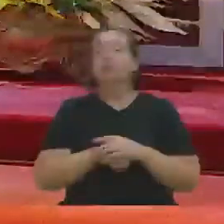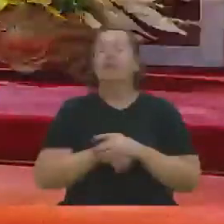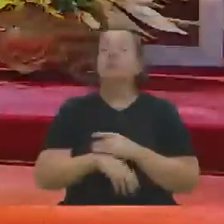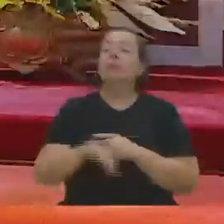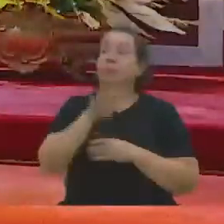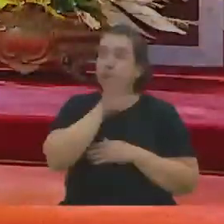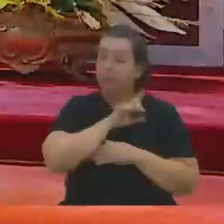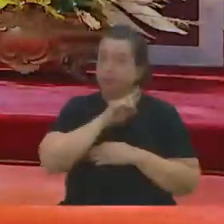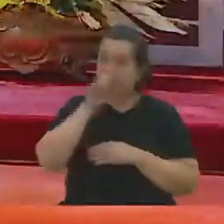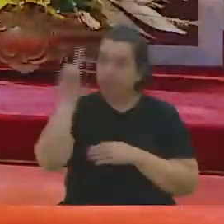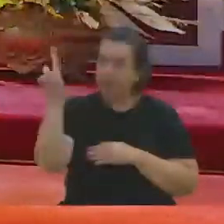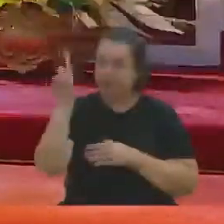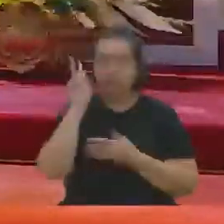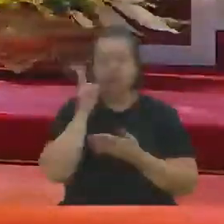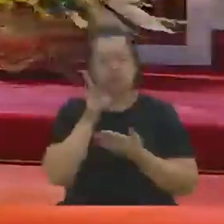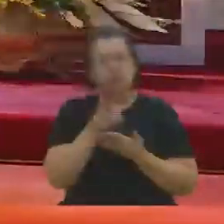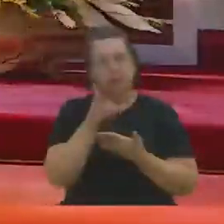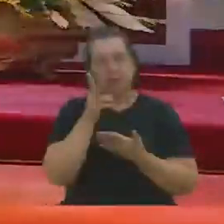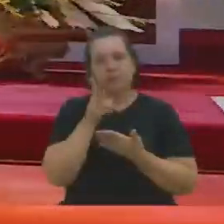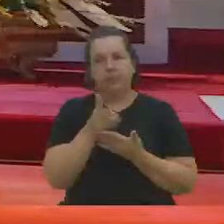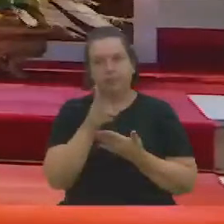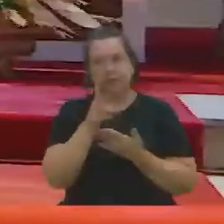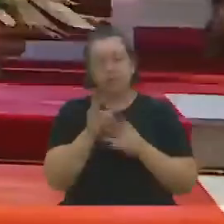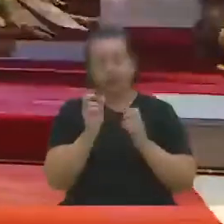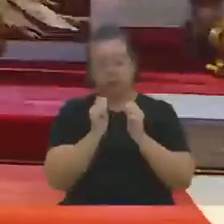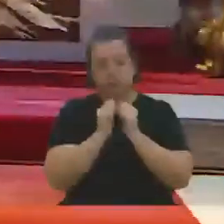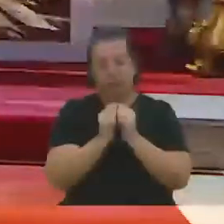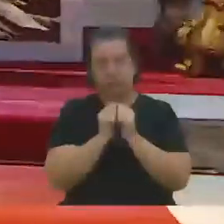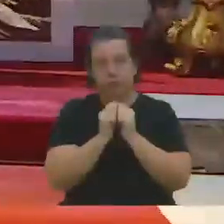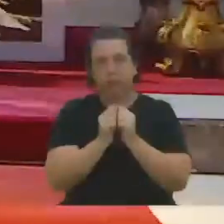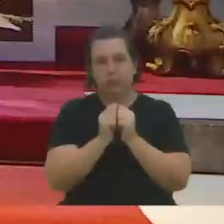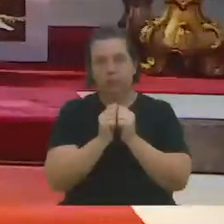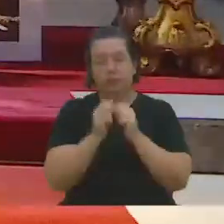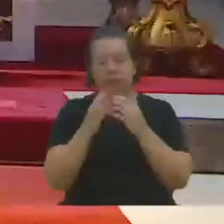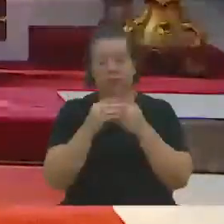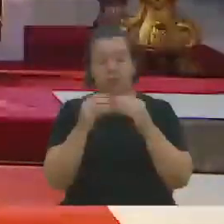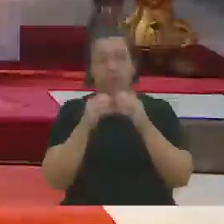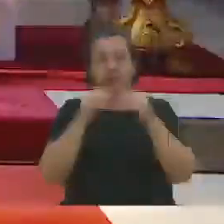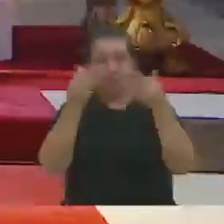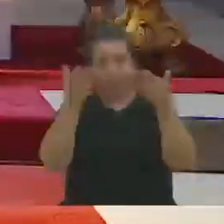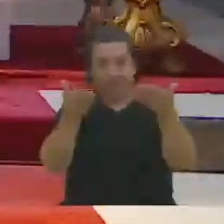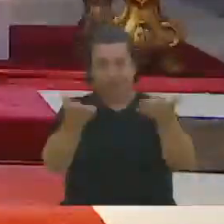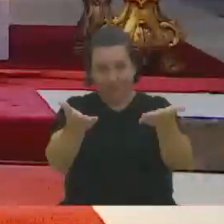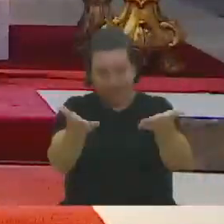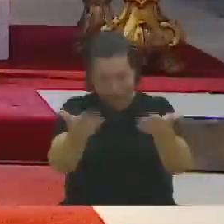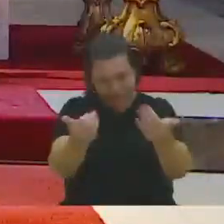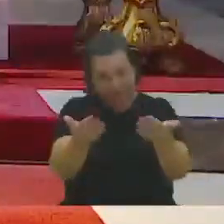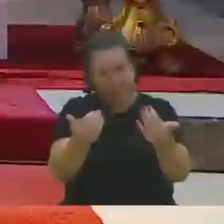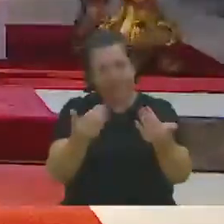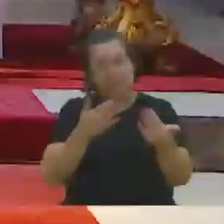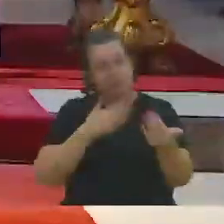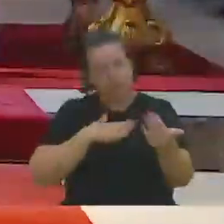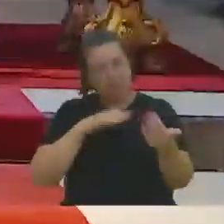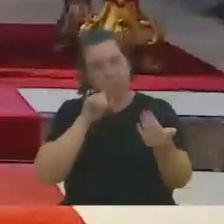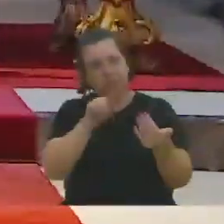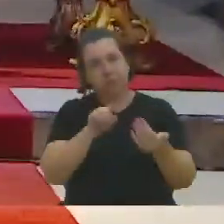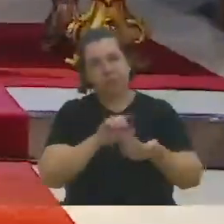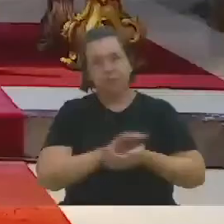Deus sempre está estendendo a mão para mim e para